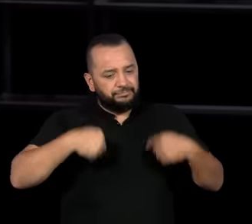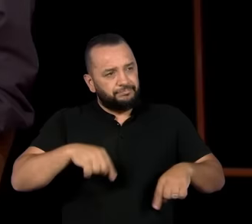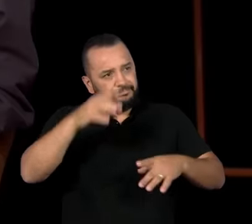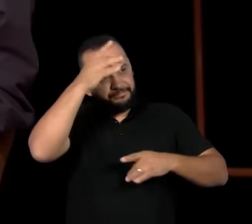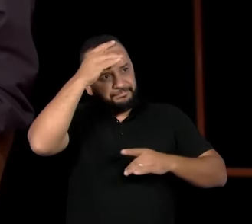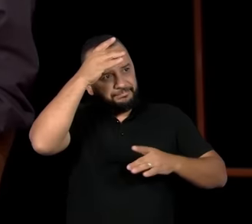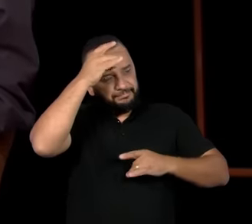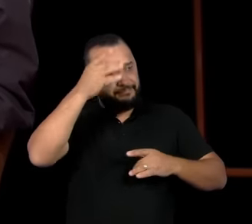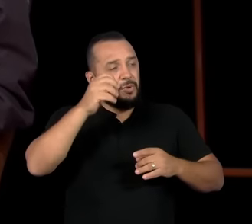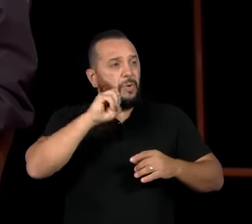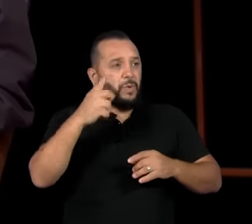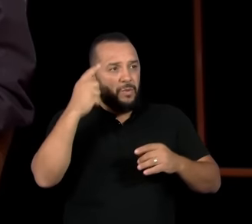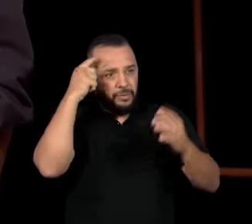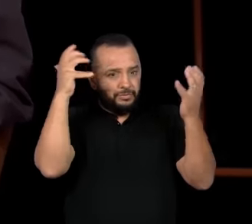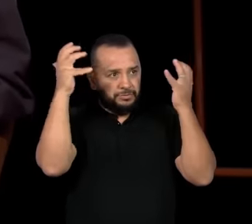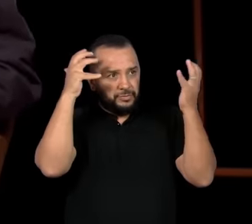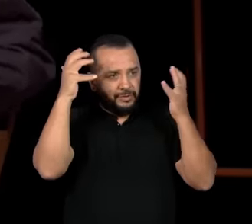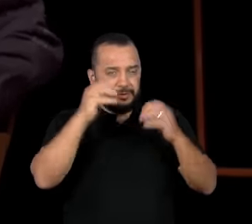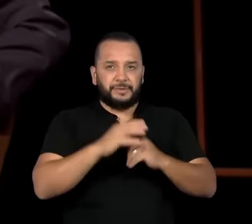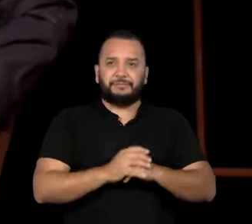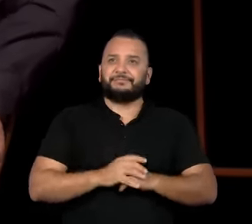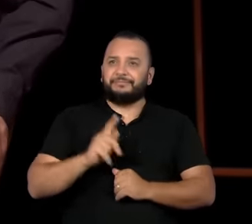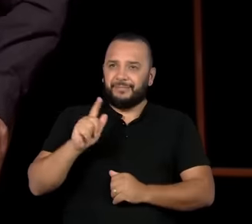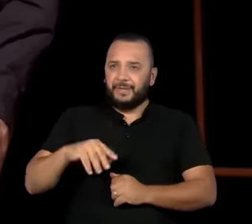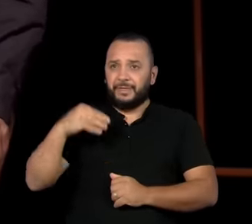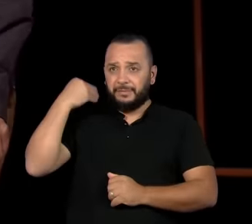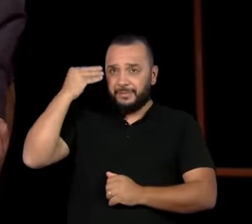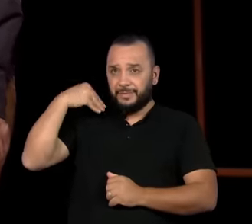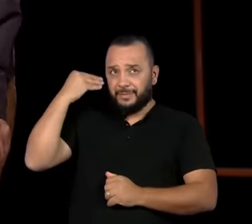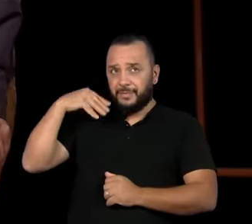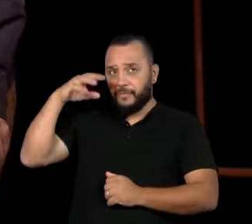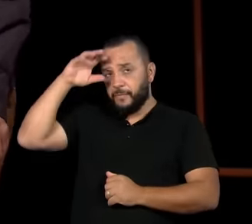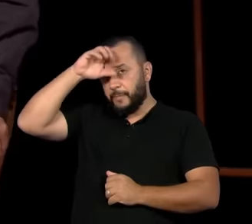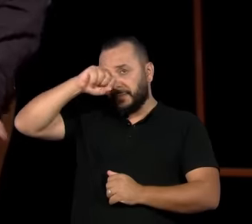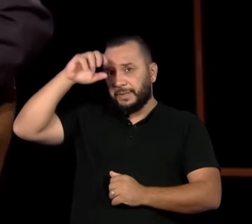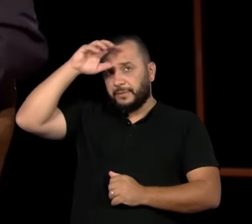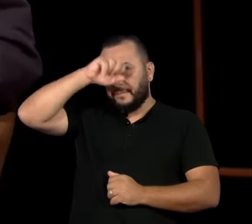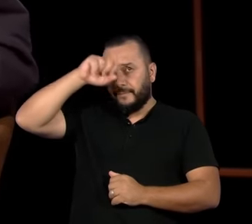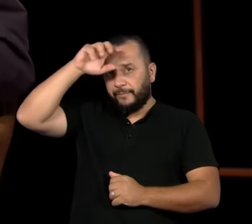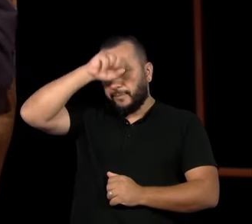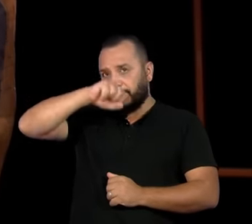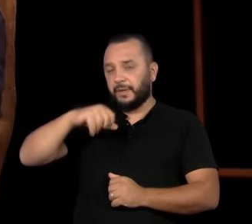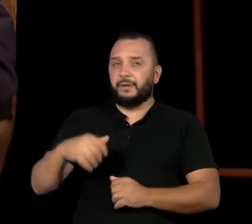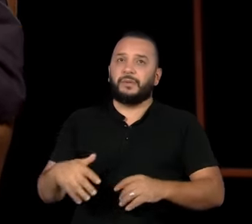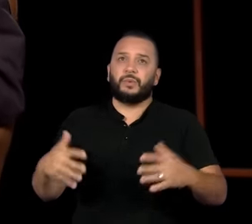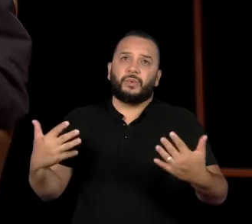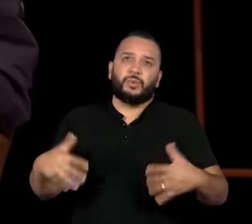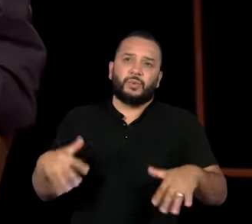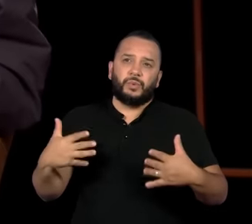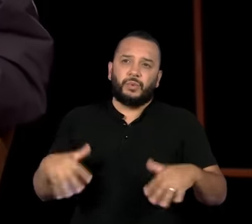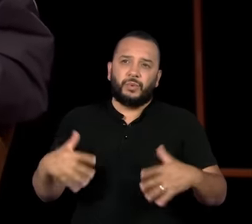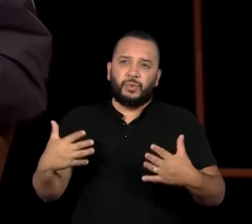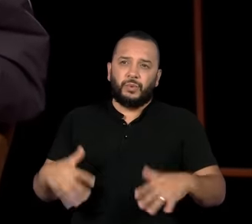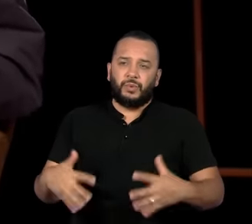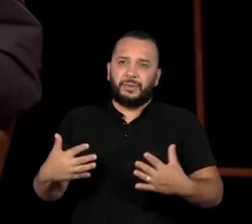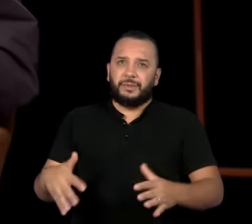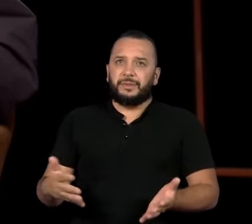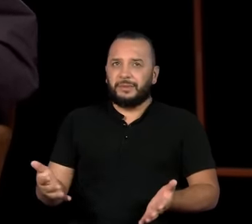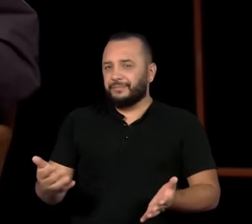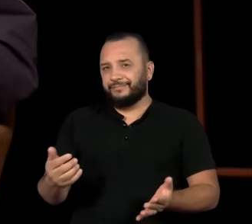personagem? É mais uma experiência de aprendizado, assim, que